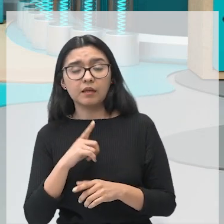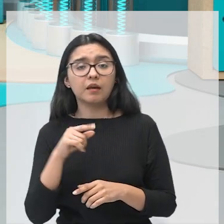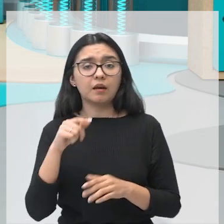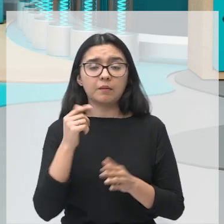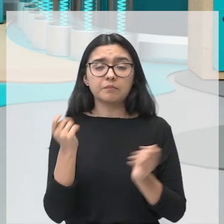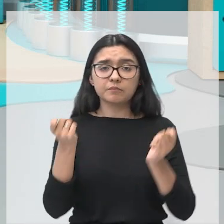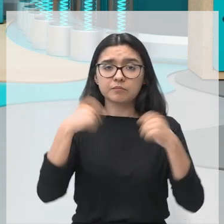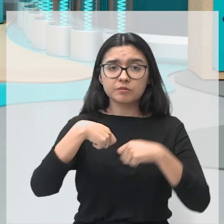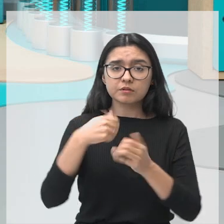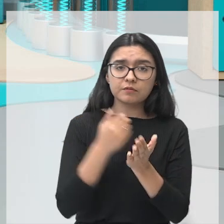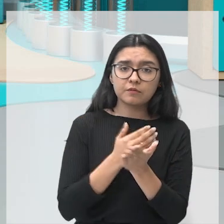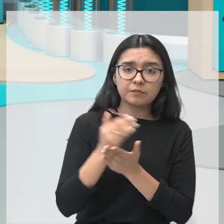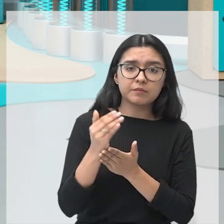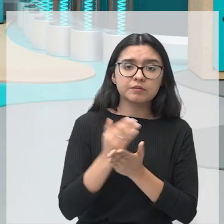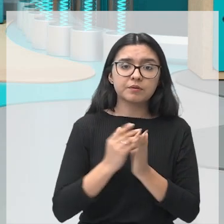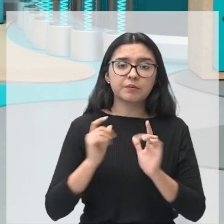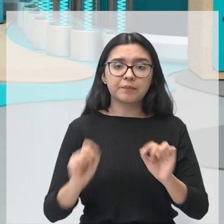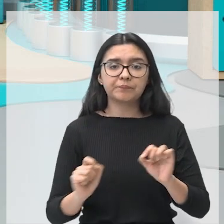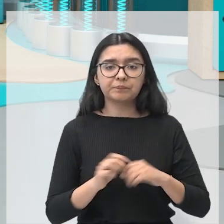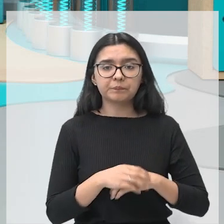iniciar a